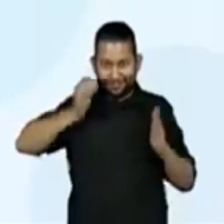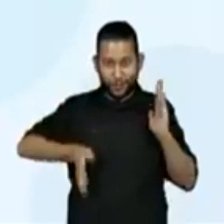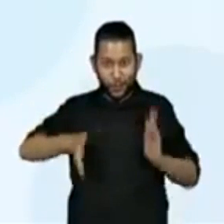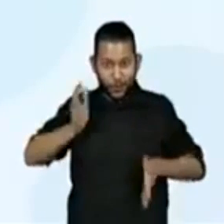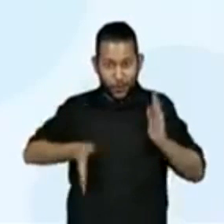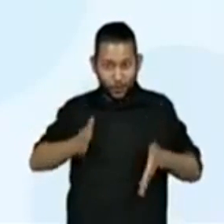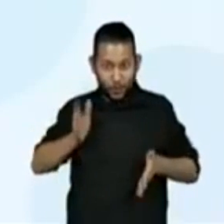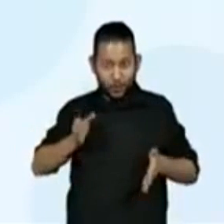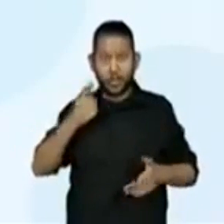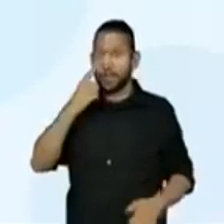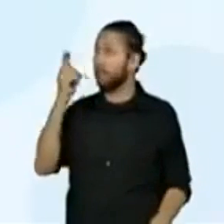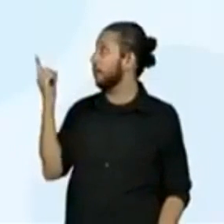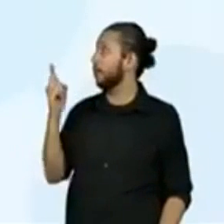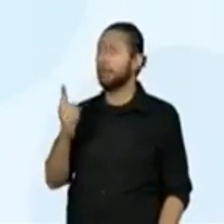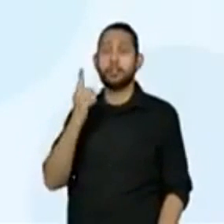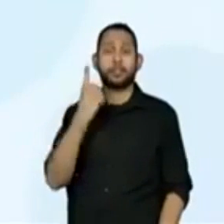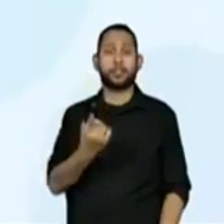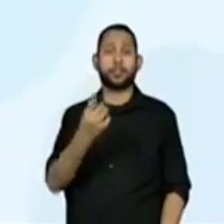como R$